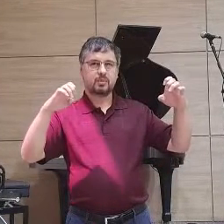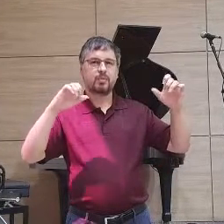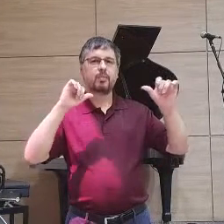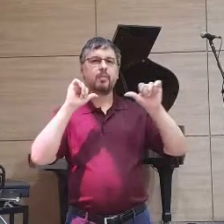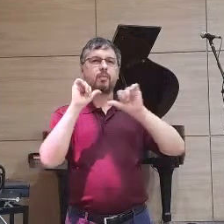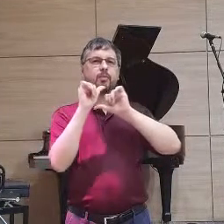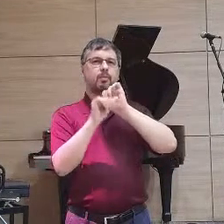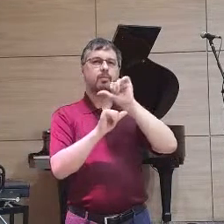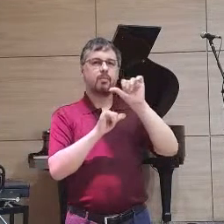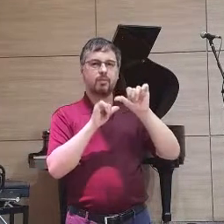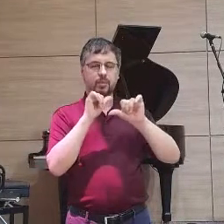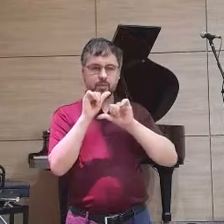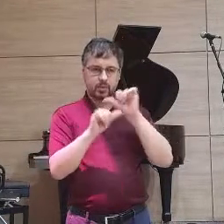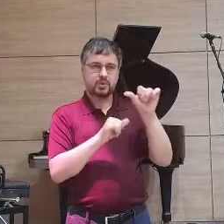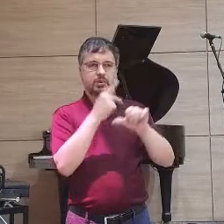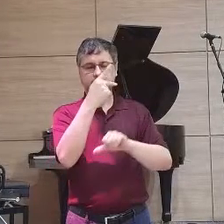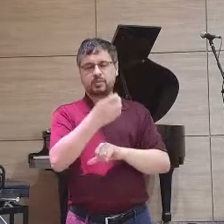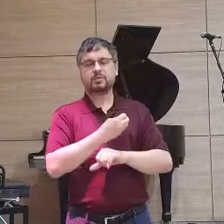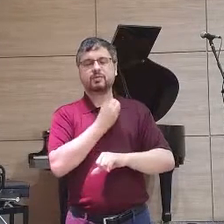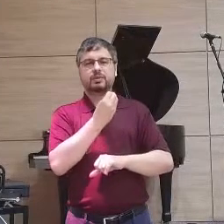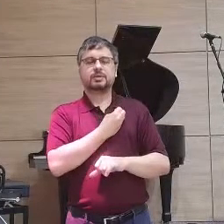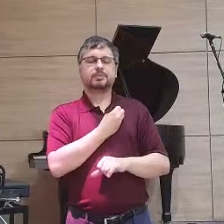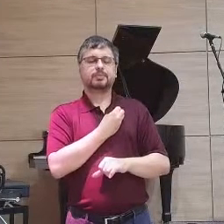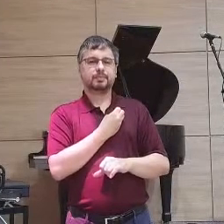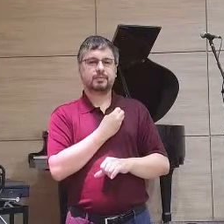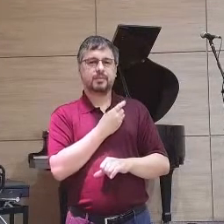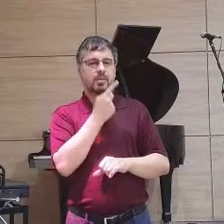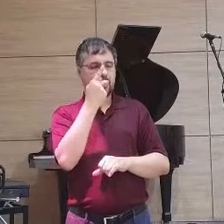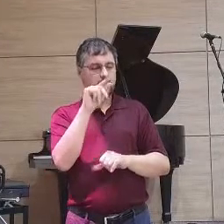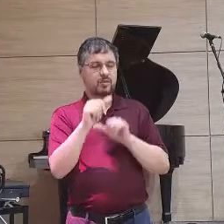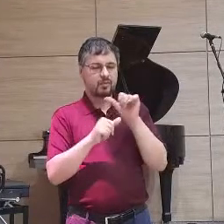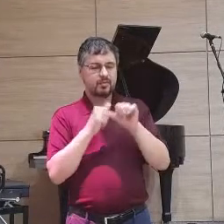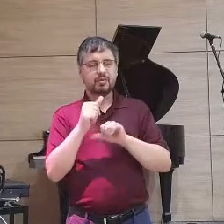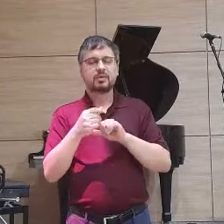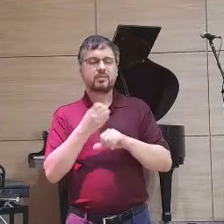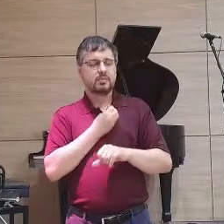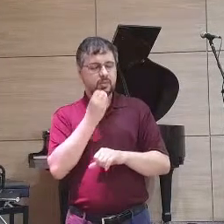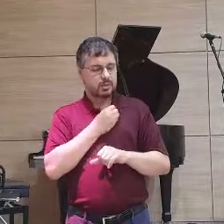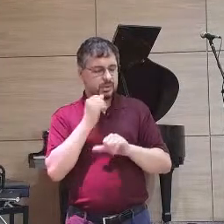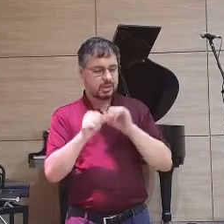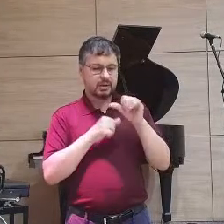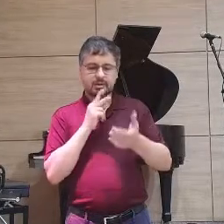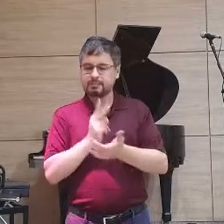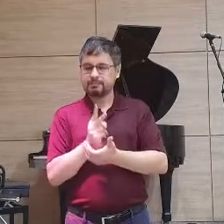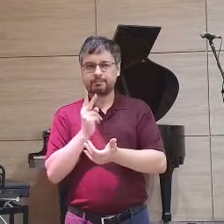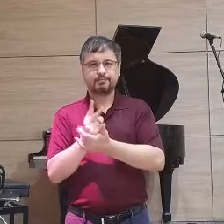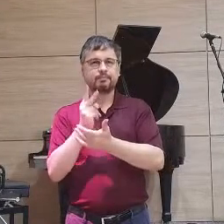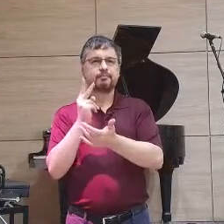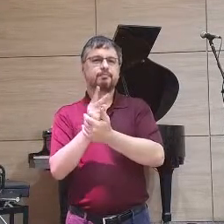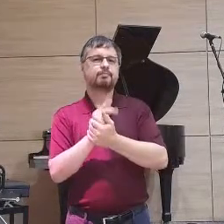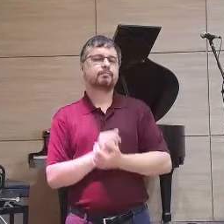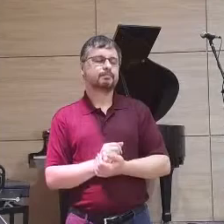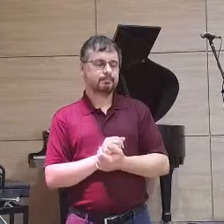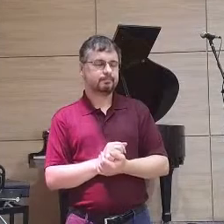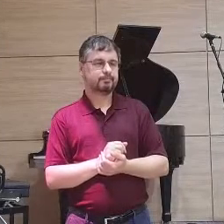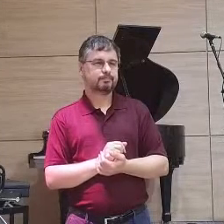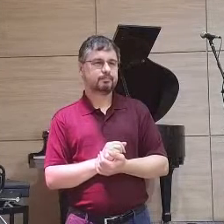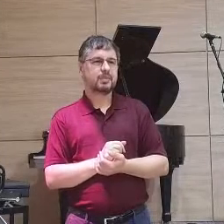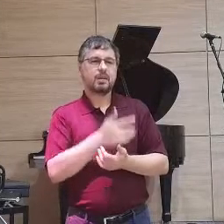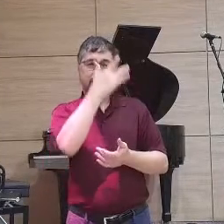vida e é para que a sua vida seja alterada e o que